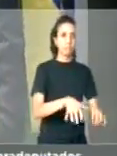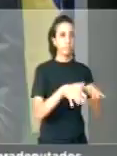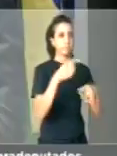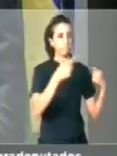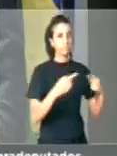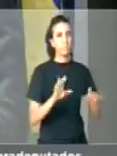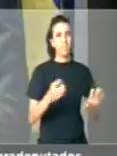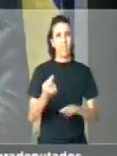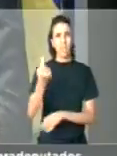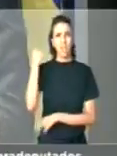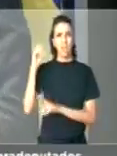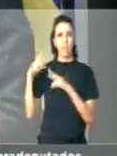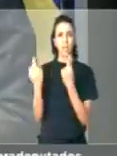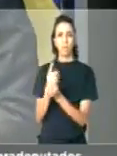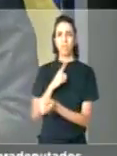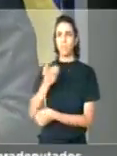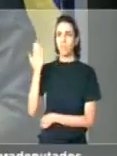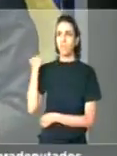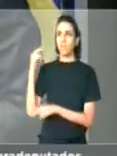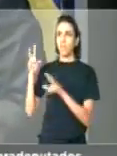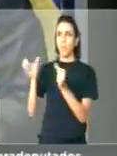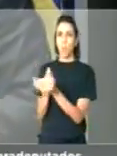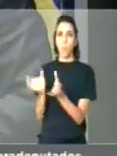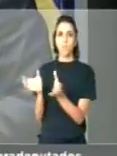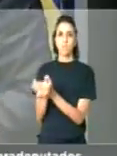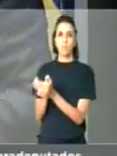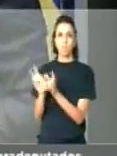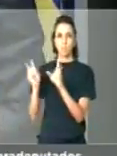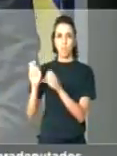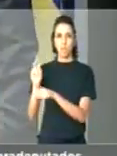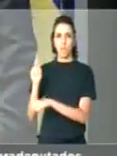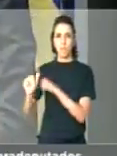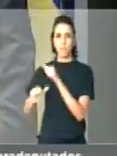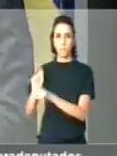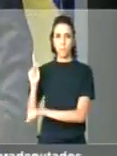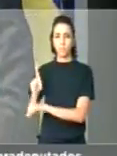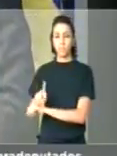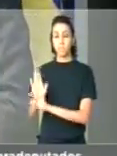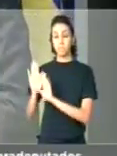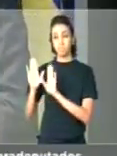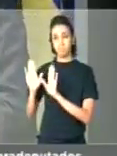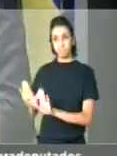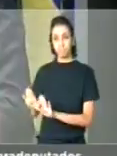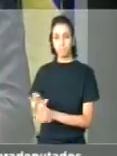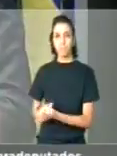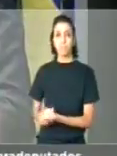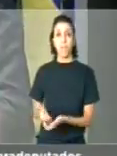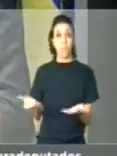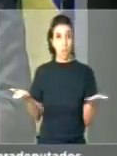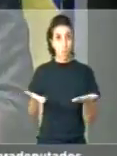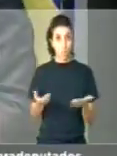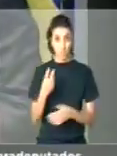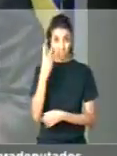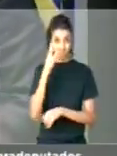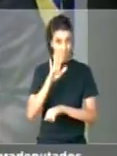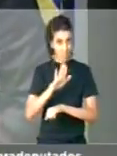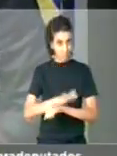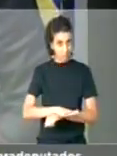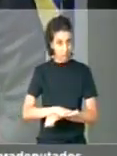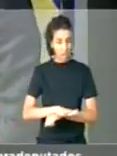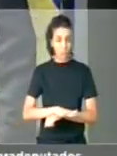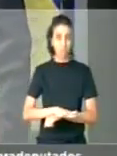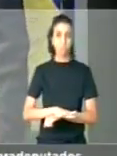tivemos na Comissão da Reforma da Previdência. E hoje ainda, senhor presidente, às 15h,